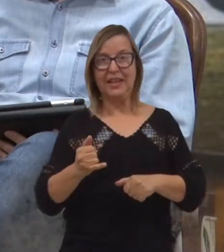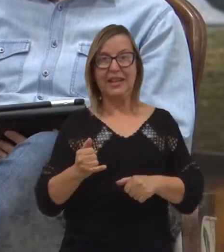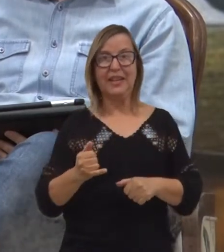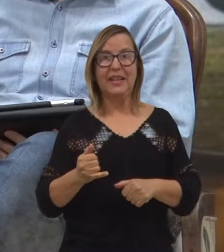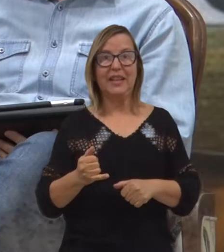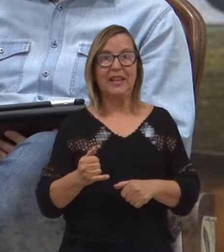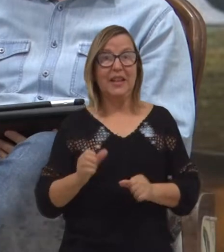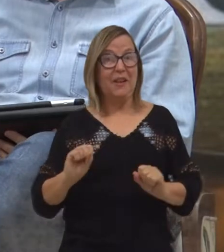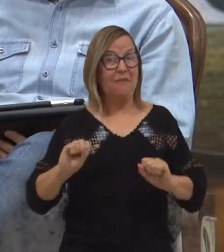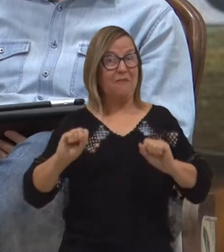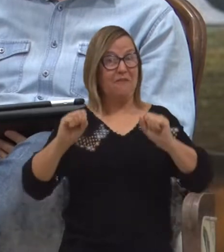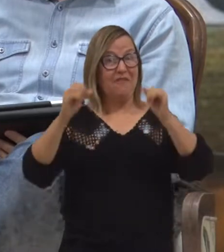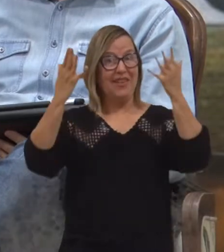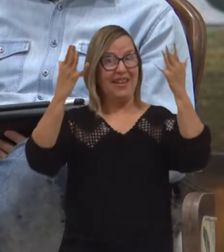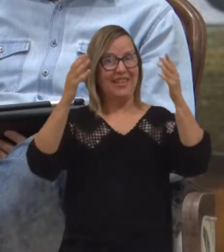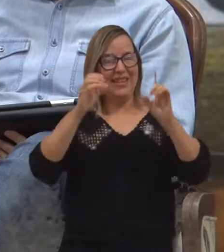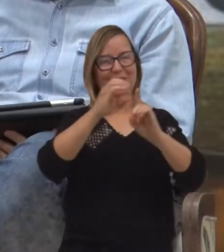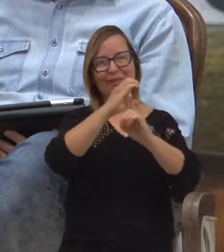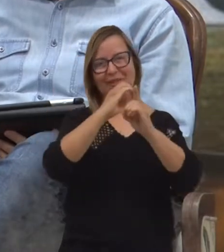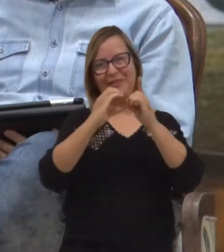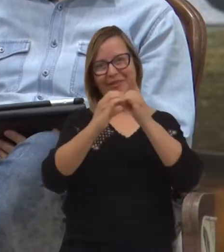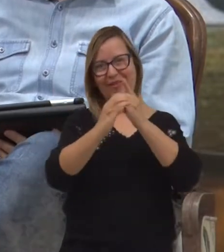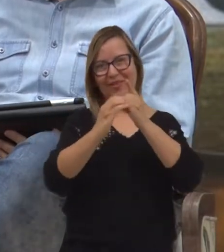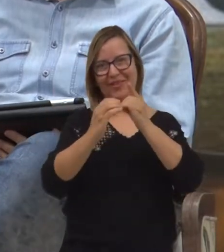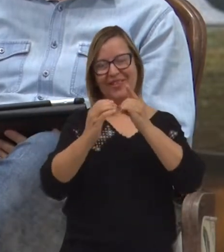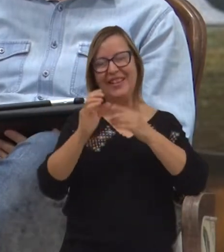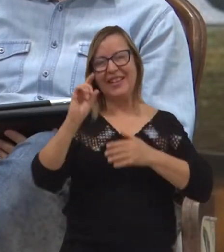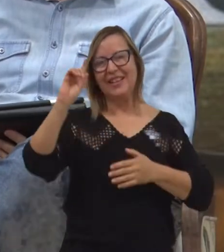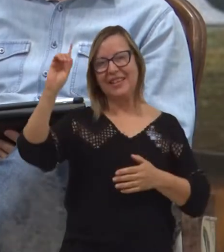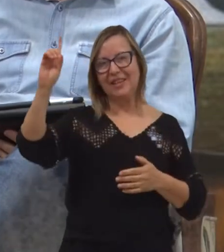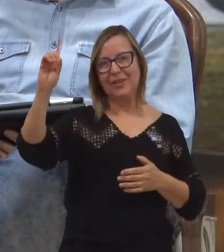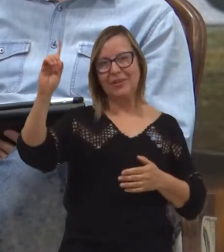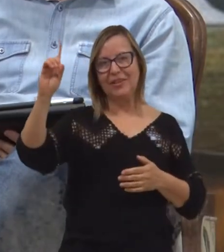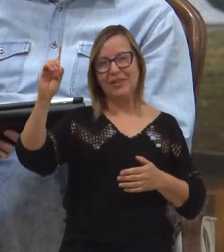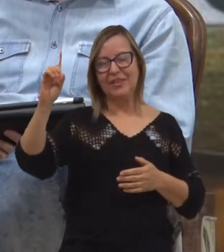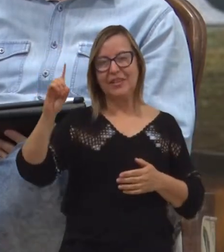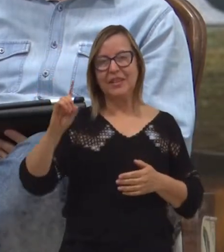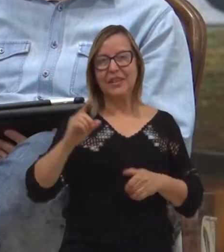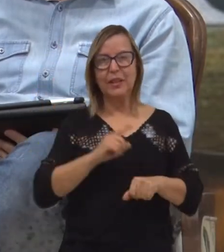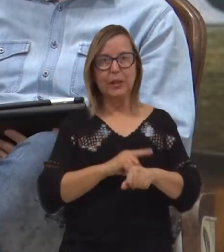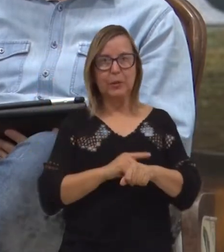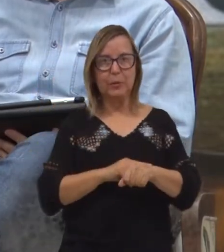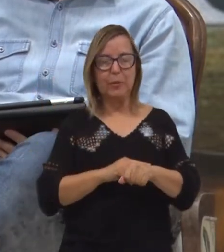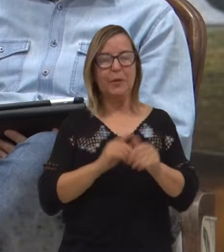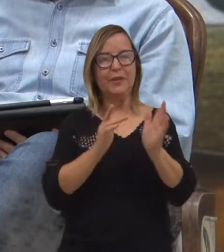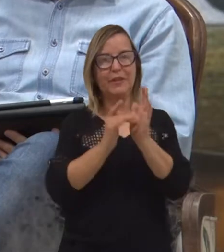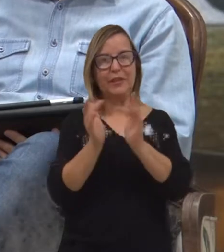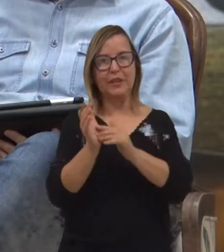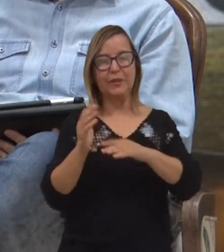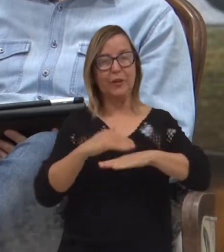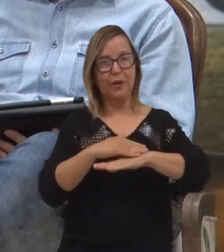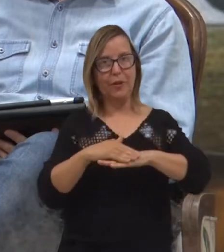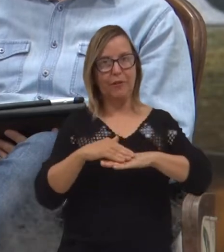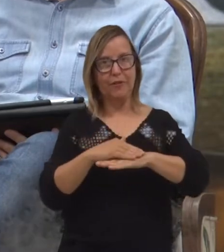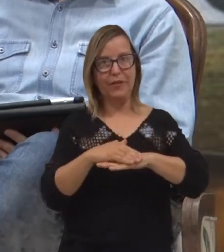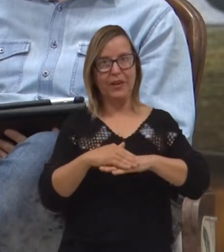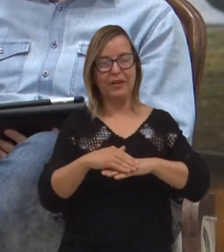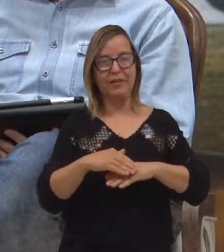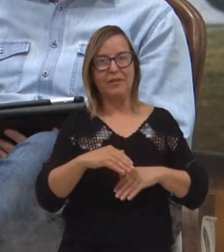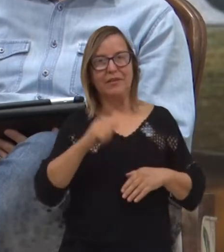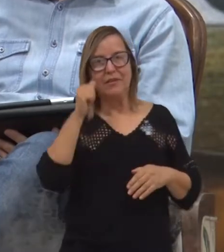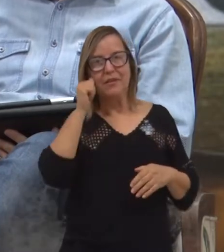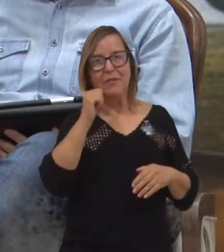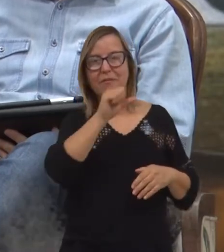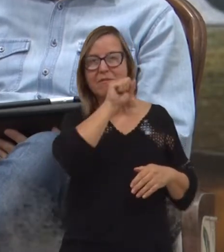festa do culto a Deus. Agora, quando Jesus conversa com a samaritana, ele deixa bem